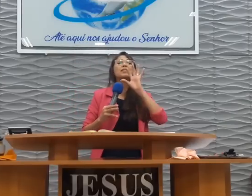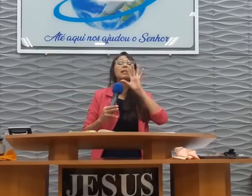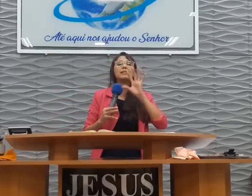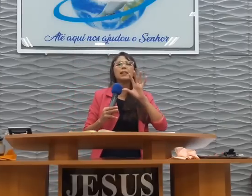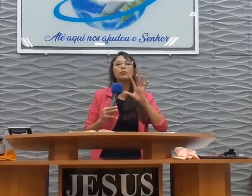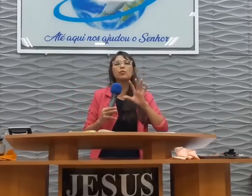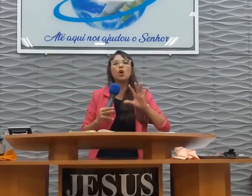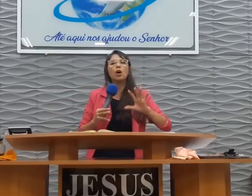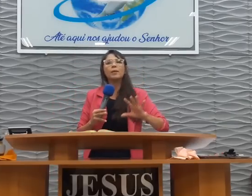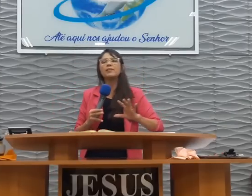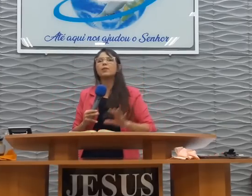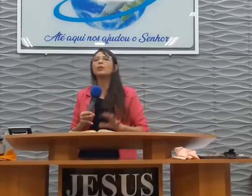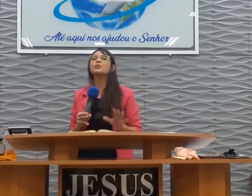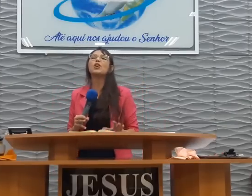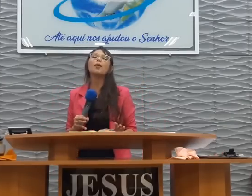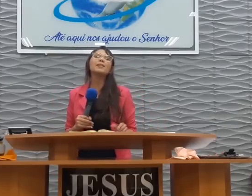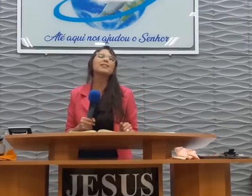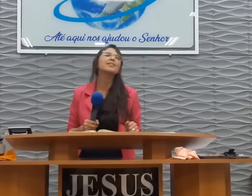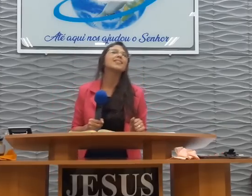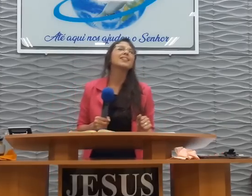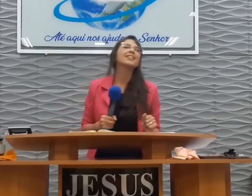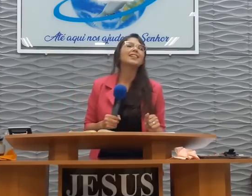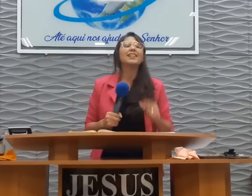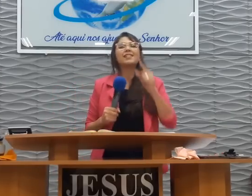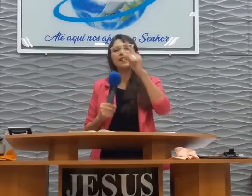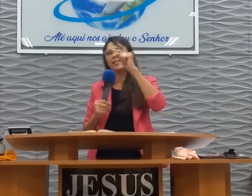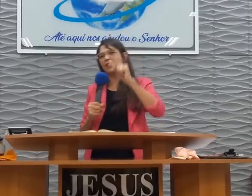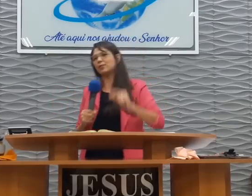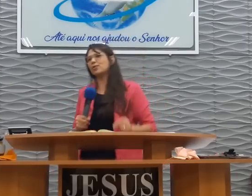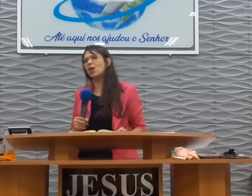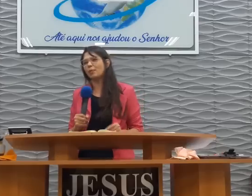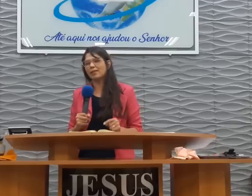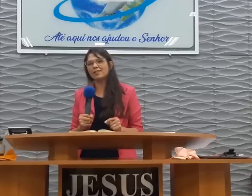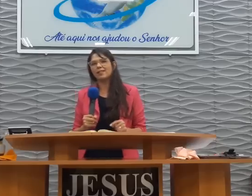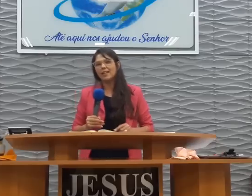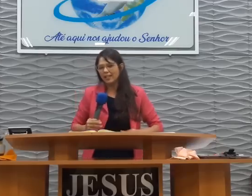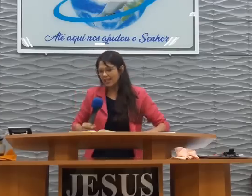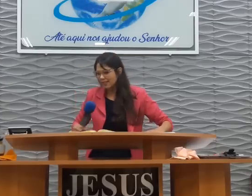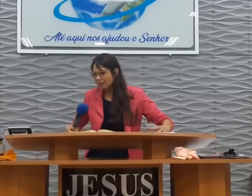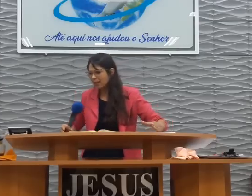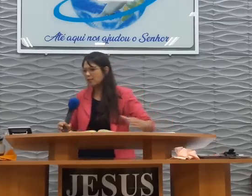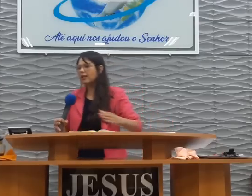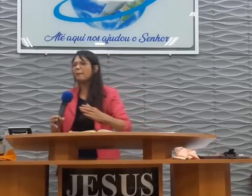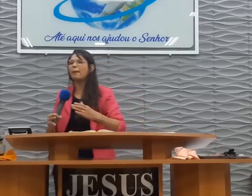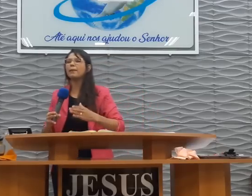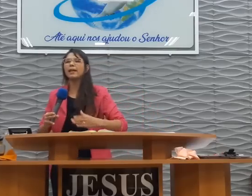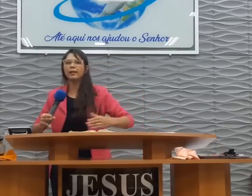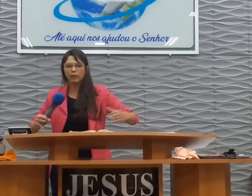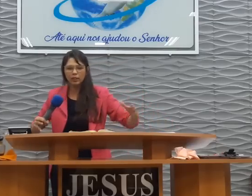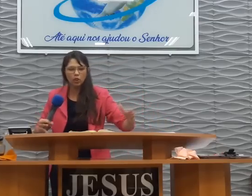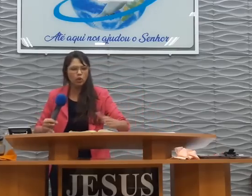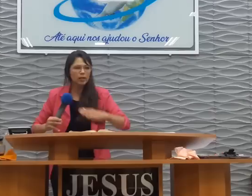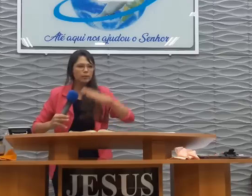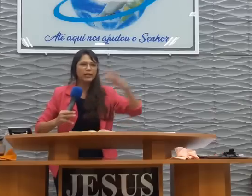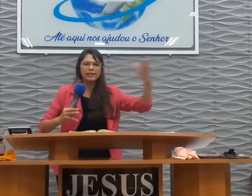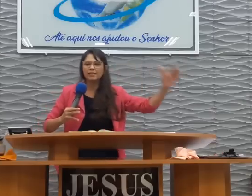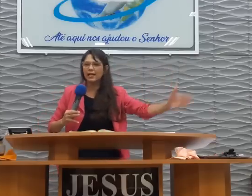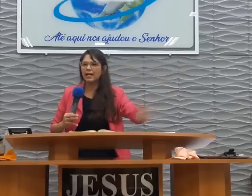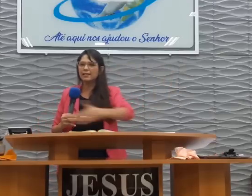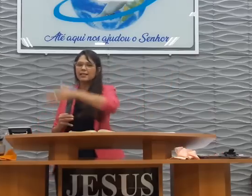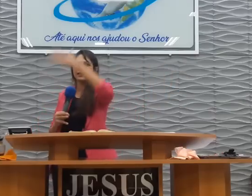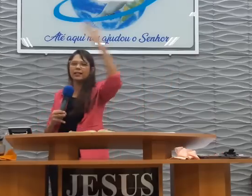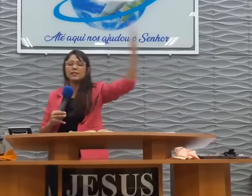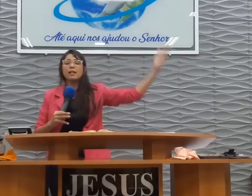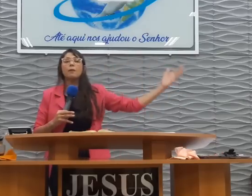junto com 600 homens, quantos homens? 600 homens. Restabeleceu o acampamento, ali colocou as mulheres